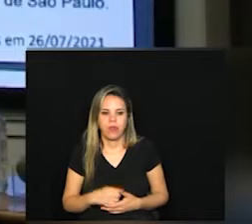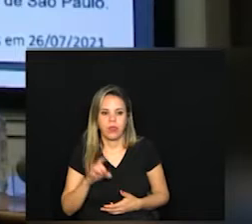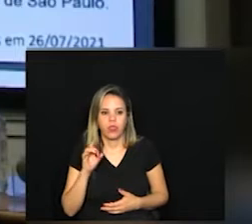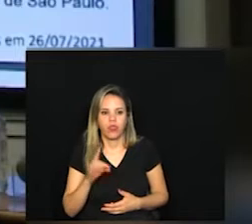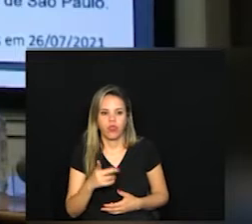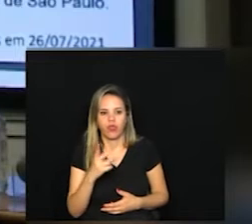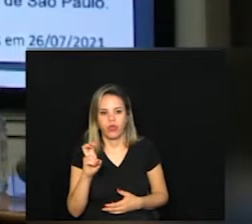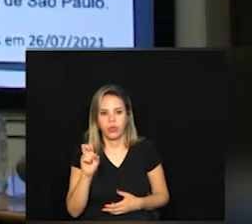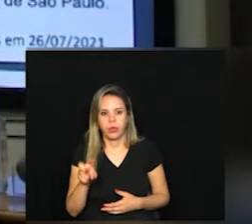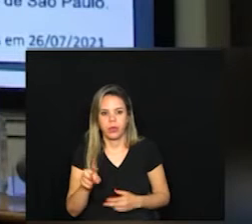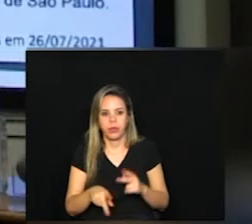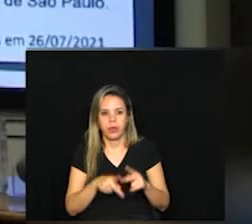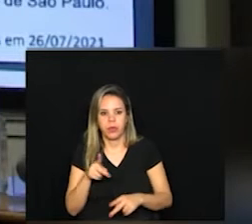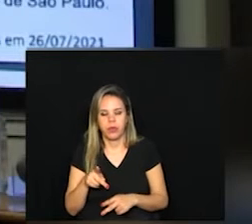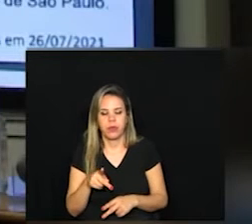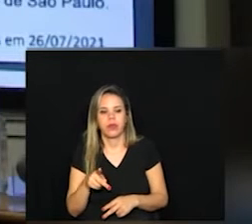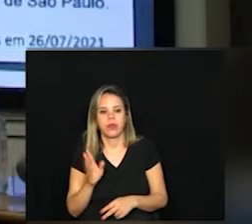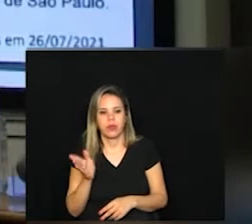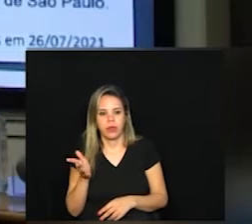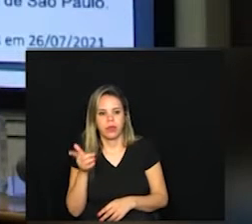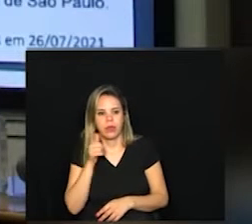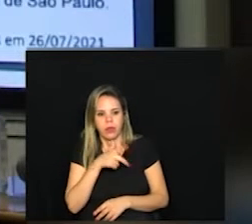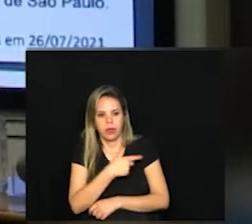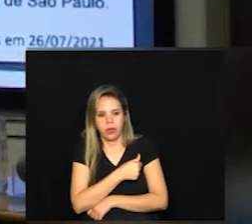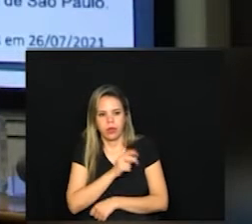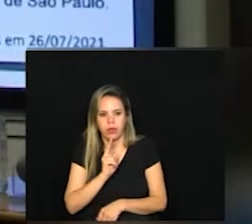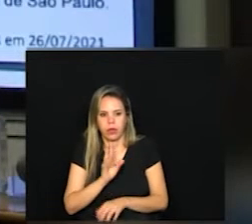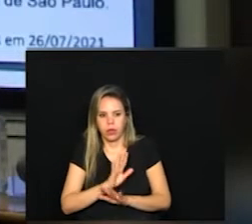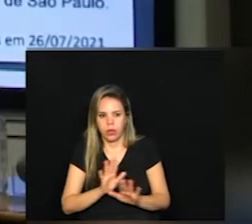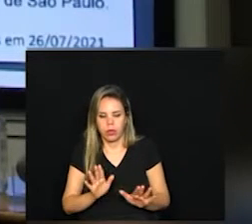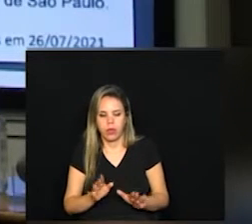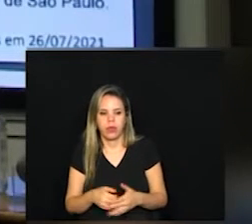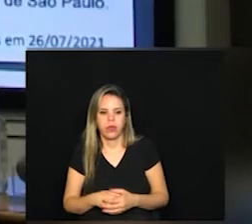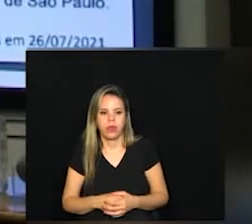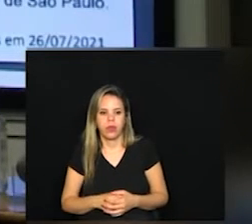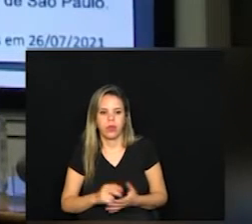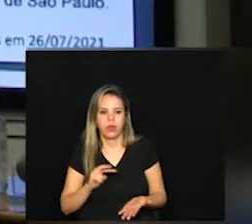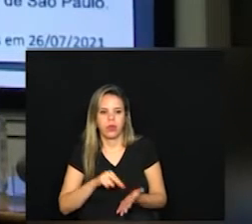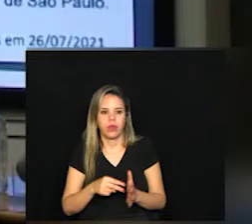somente 15.005 já estão vacinados.